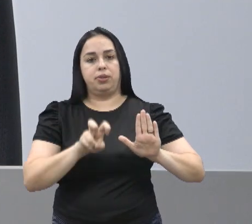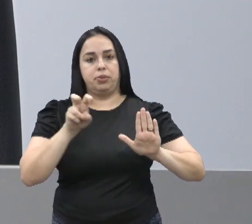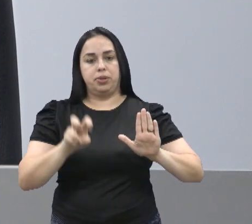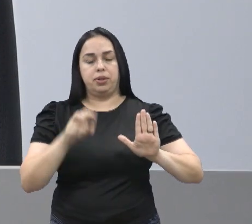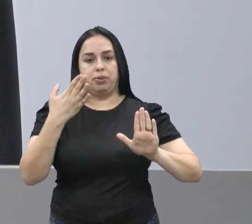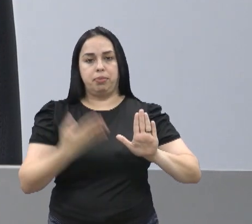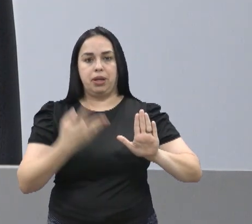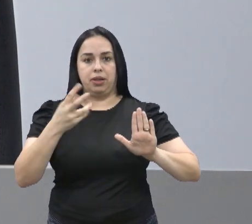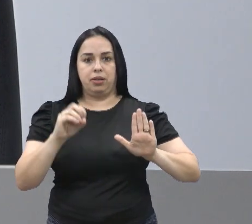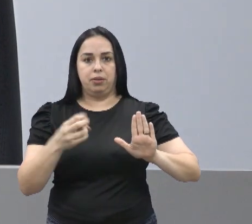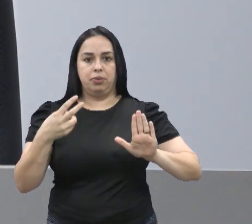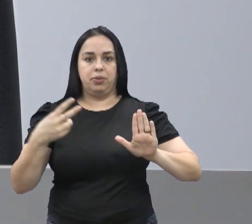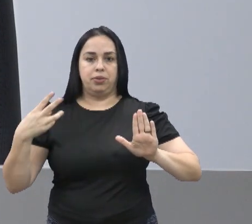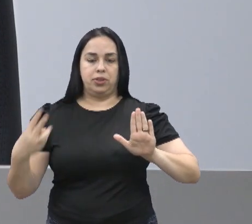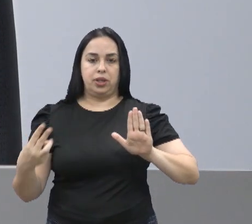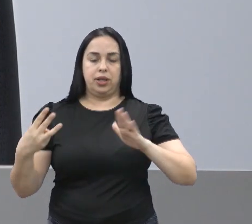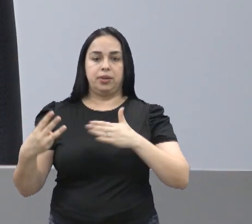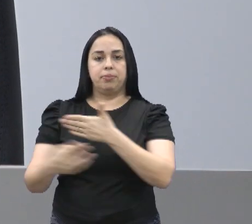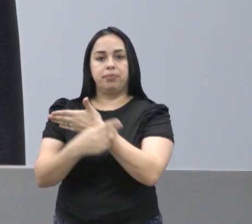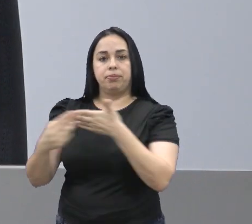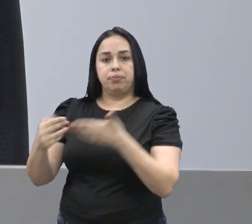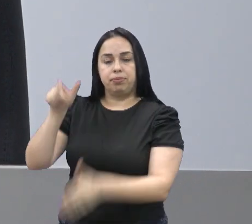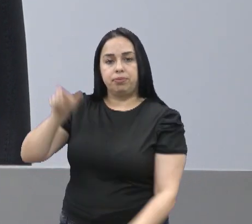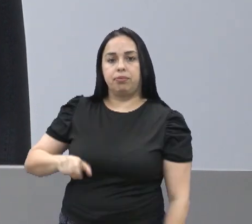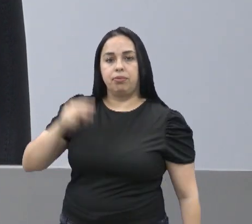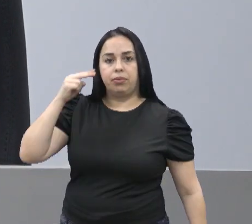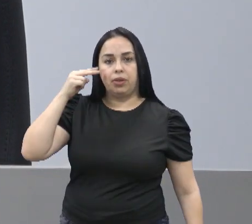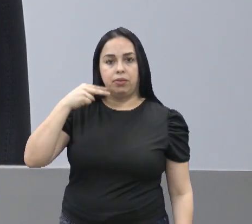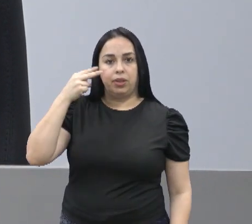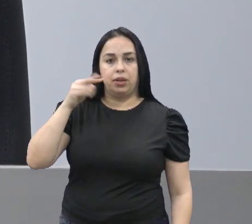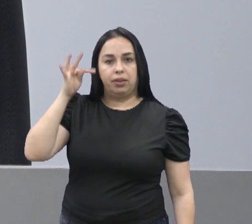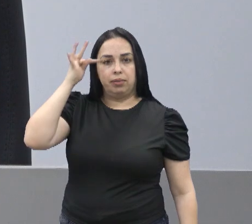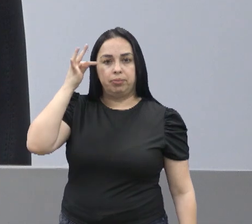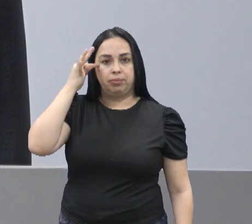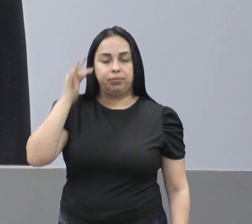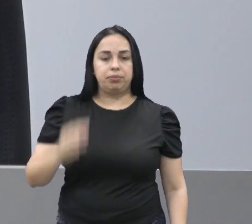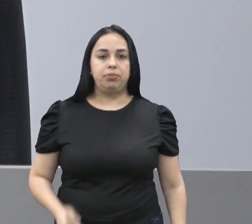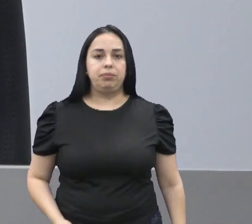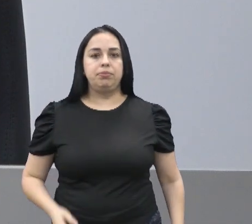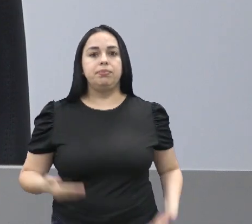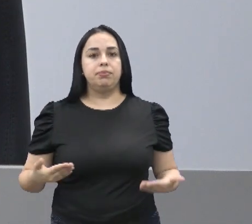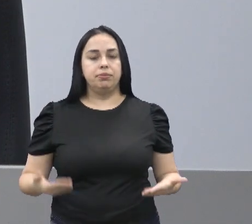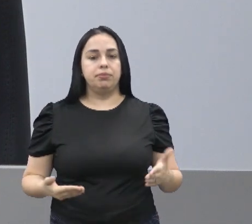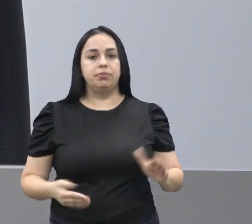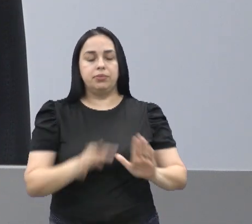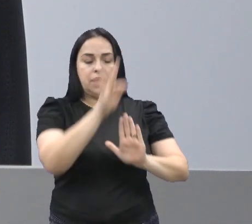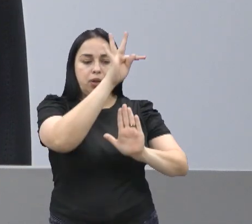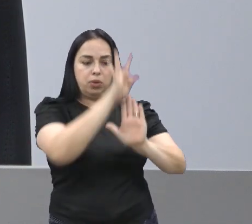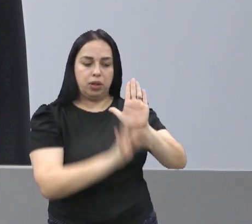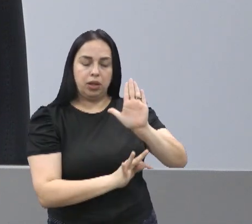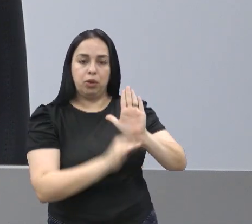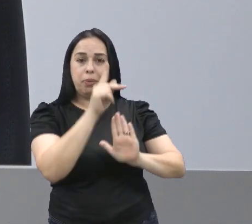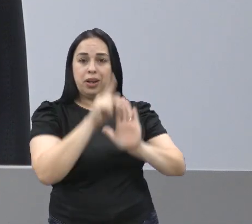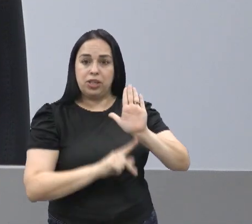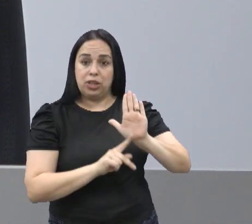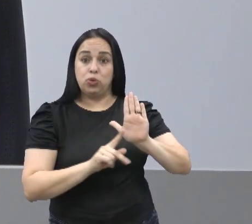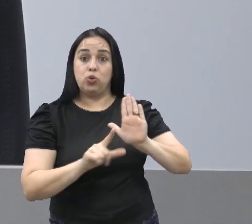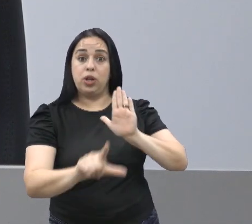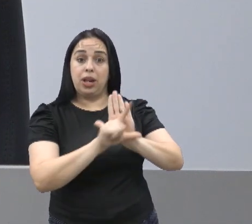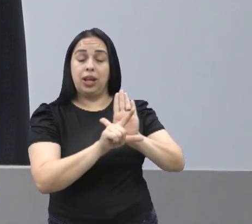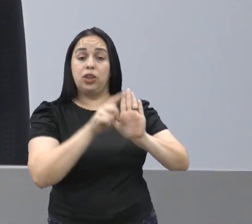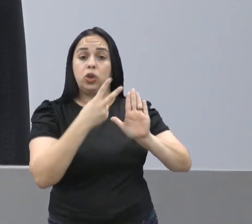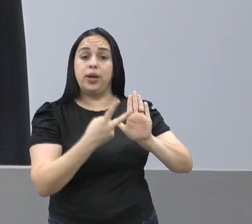255/2023. Autoria, vereador Tomás Henrique. Corrige redação do projeto de lei número